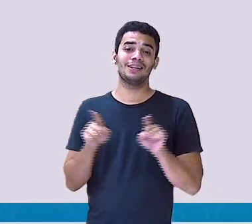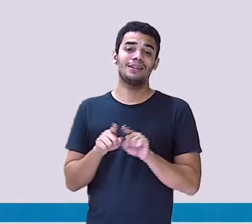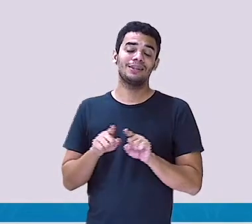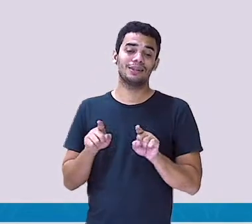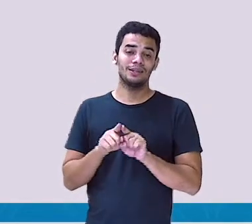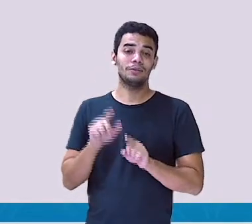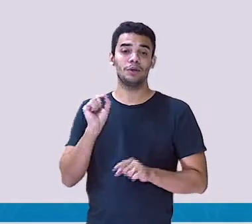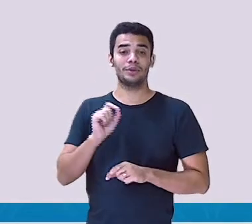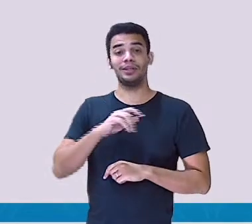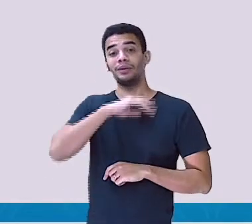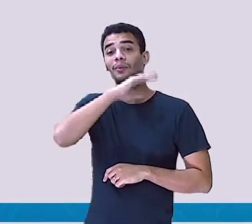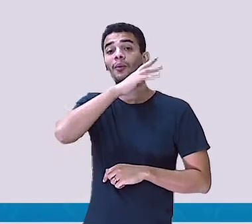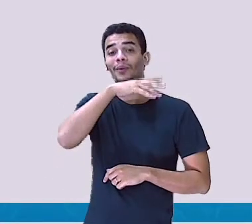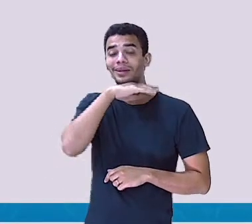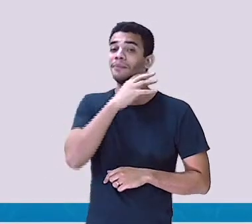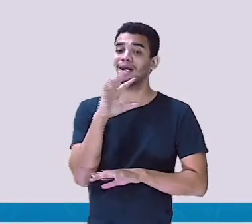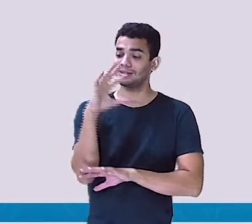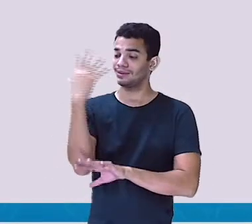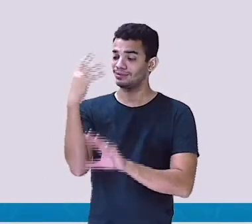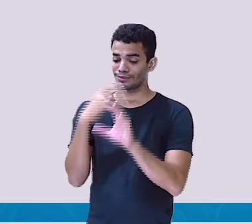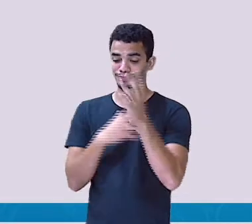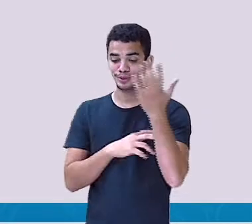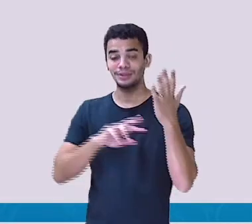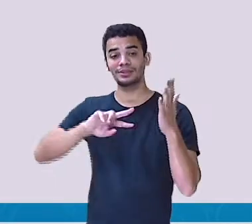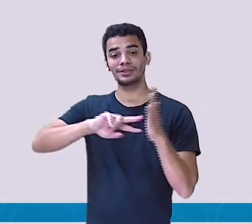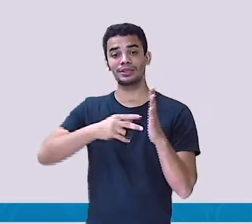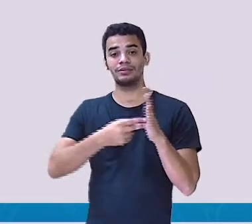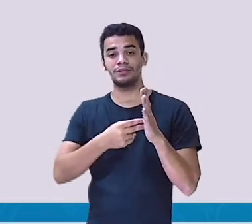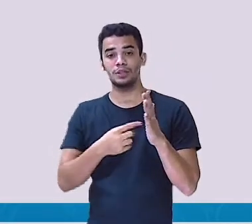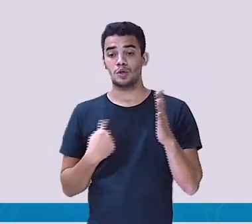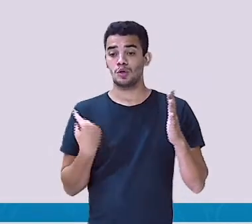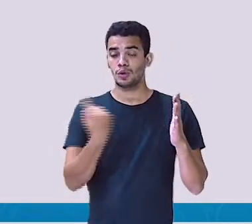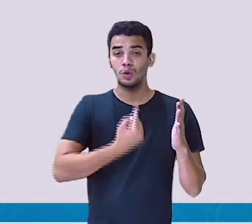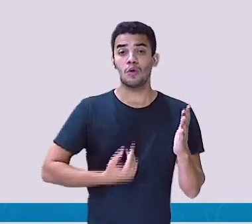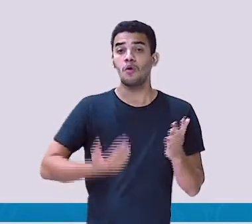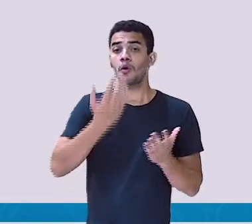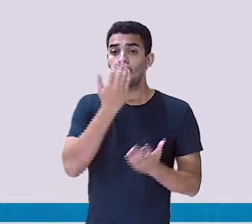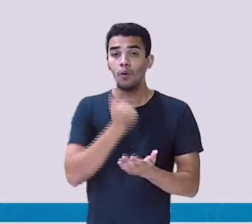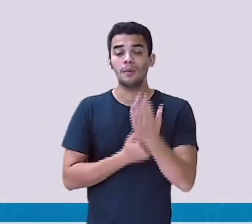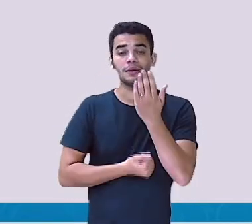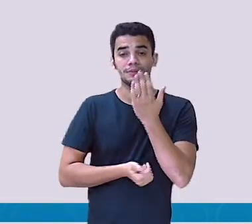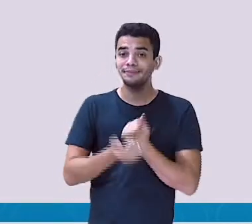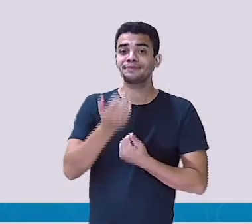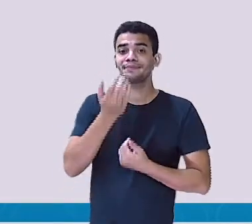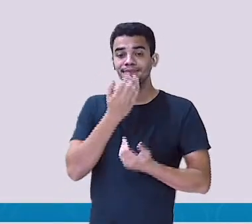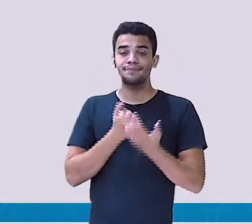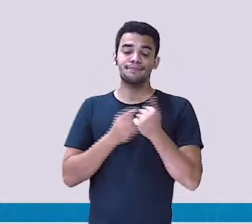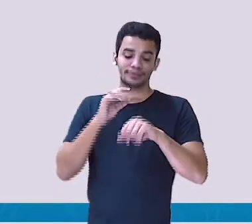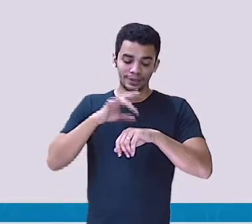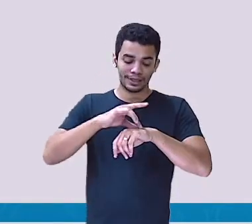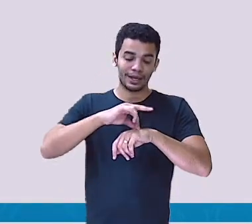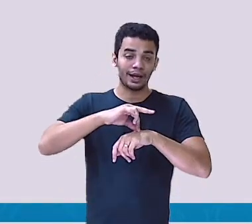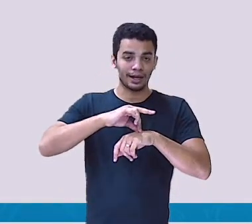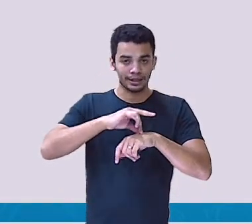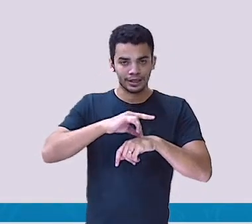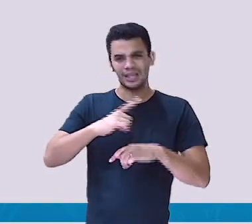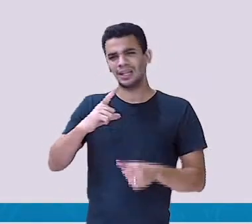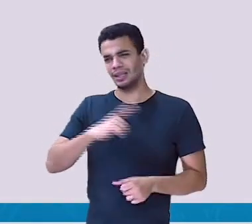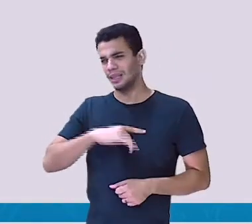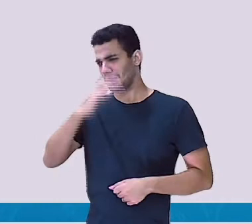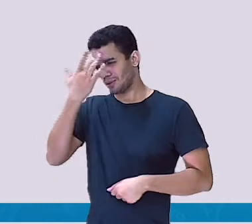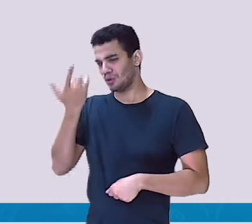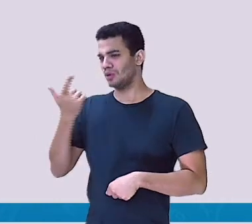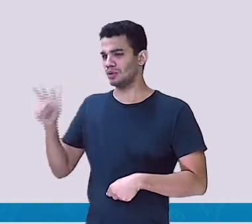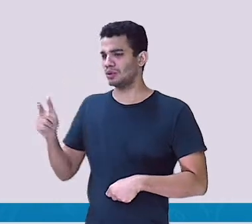na cotidiano da população, através de que? Alimentação. A gente se alimenta, sim, de carne. Tem pessoas que não se alimentam de carne, mas a gente